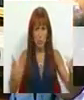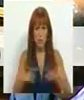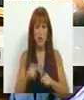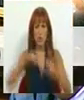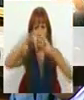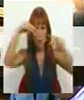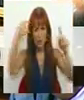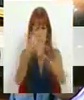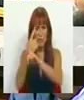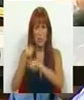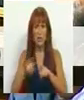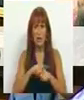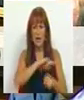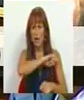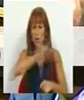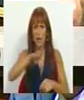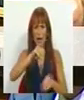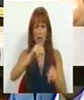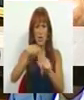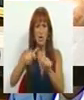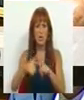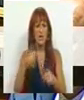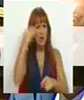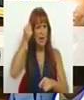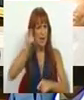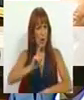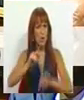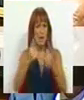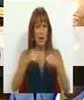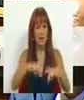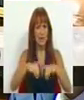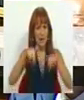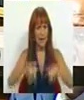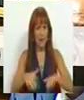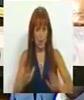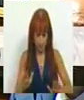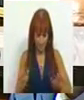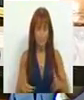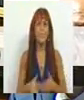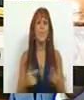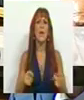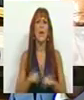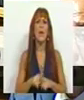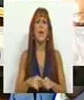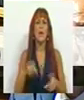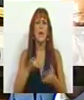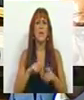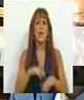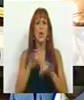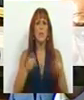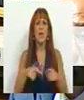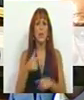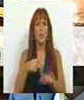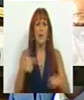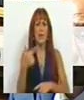dos autarcas e transversal a toda a região não pode ser esquecido neste plenário da Assembleia. O denominado Centro Hospitalar do Médio